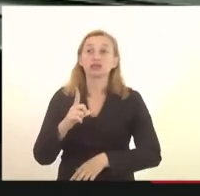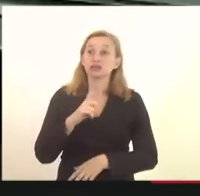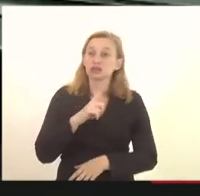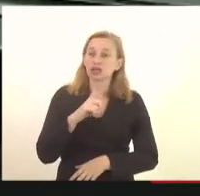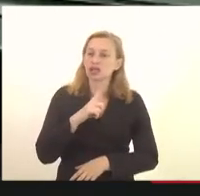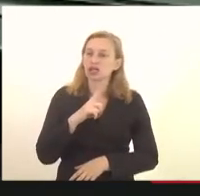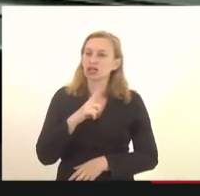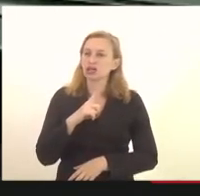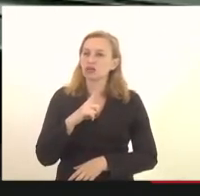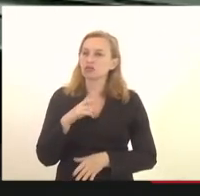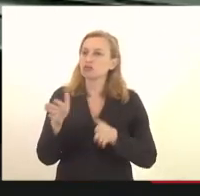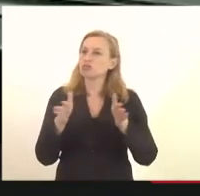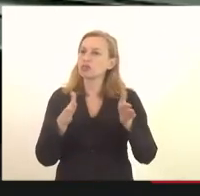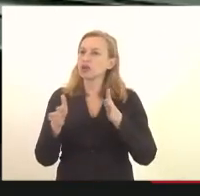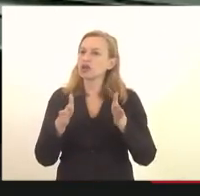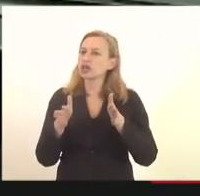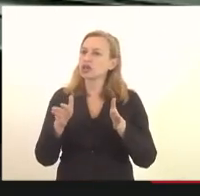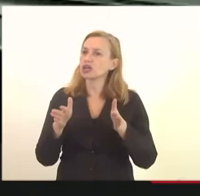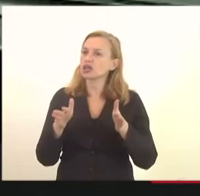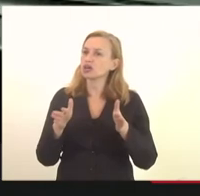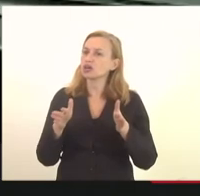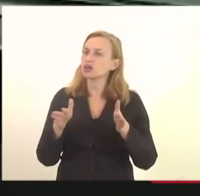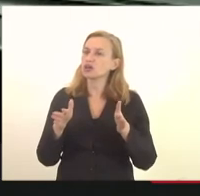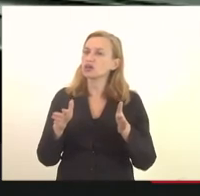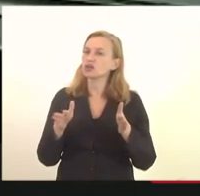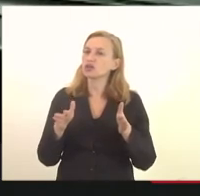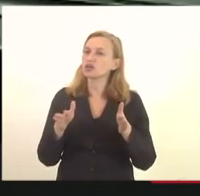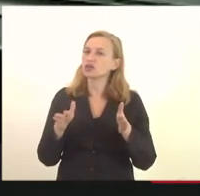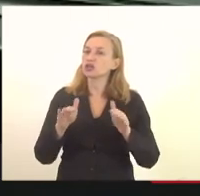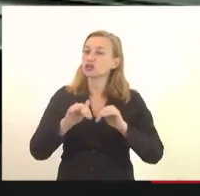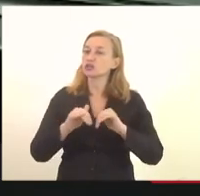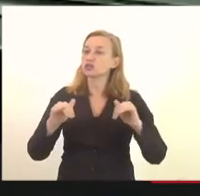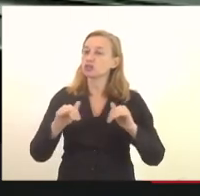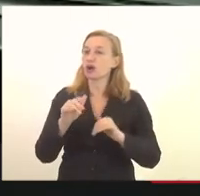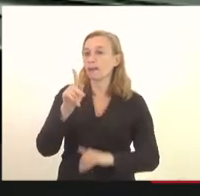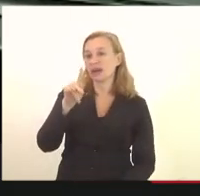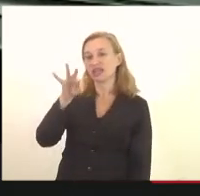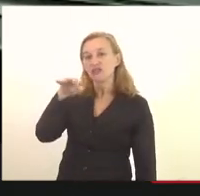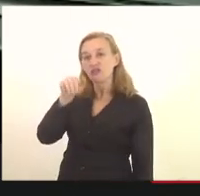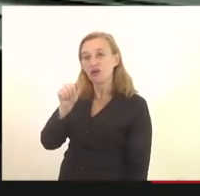alguma perspectiva de desmobilização de plataformas, e se